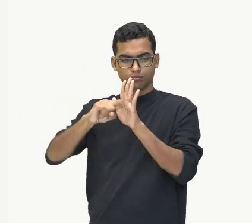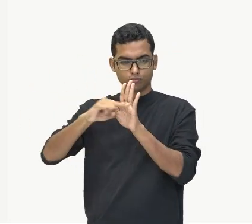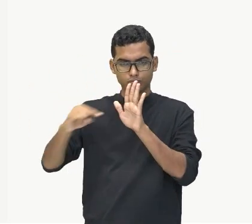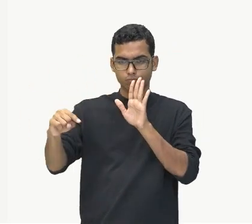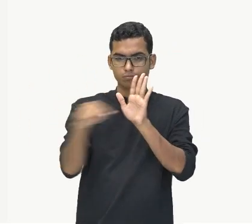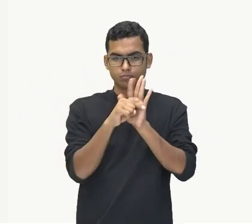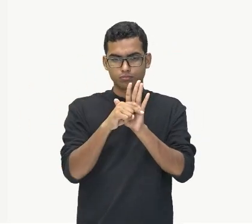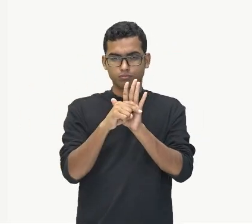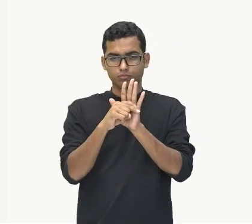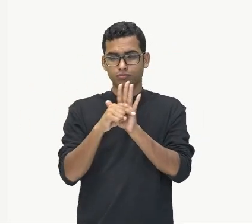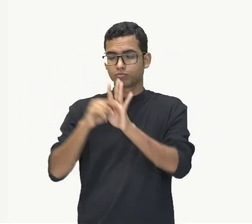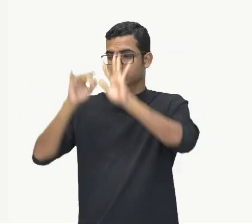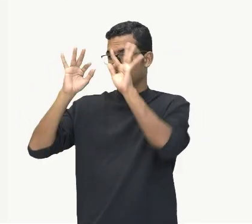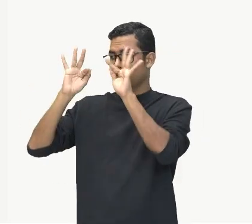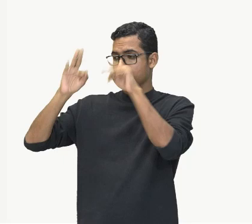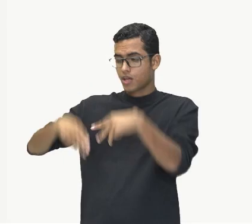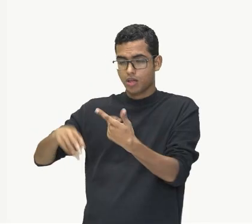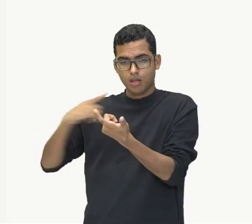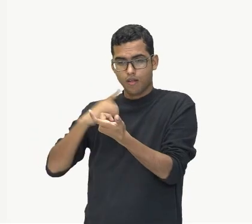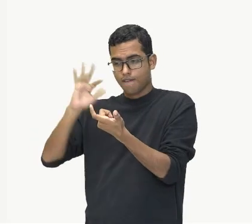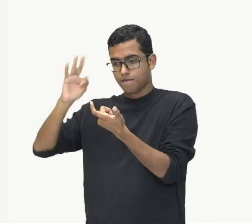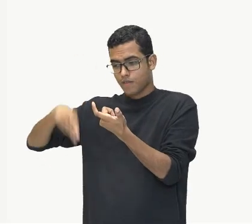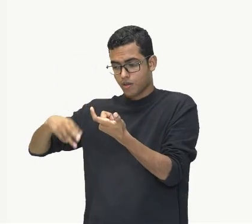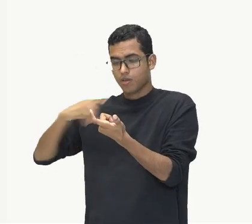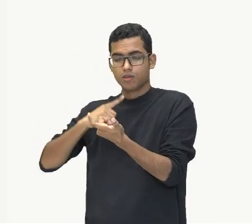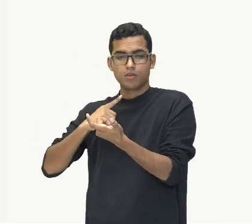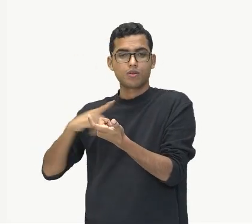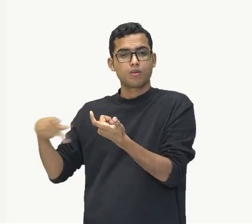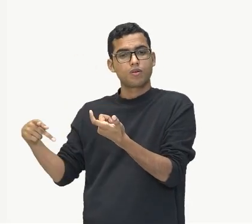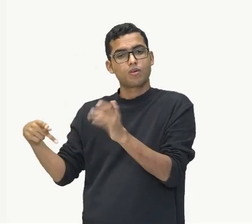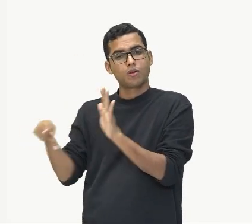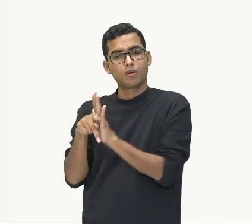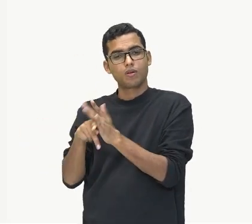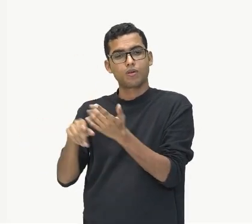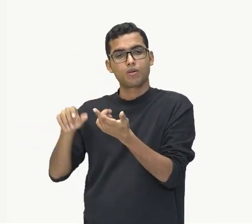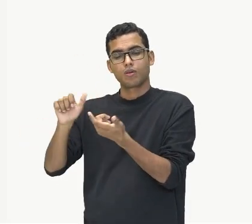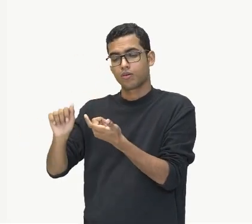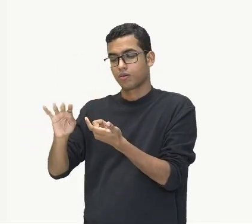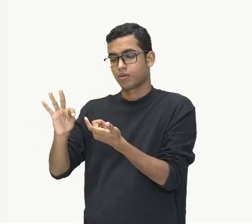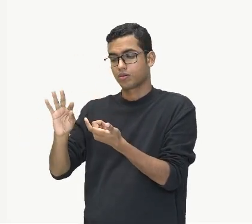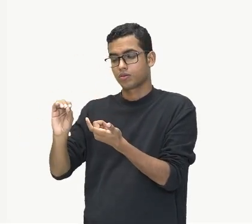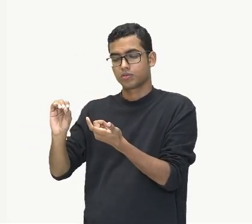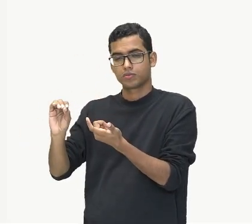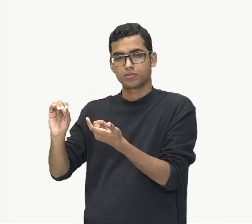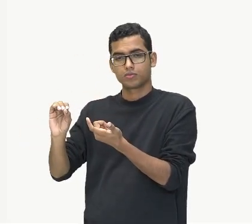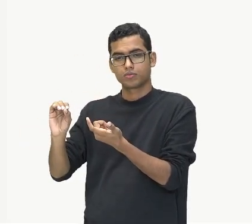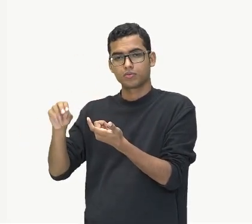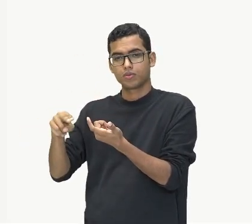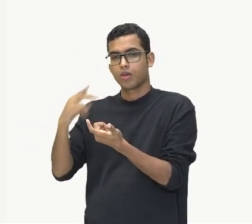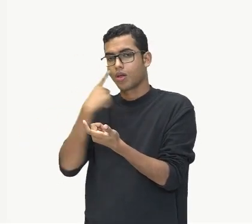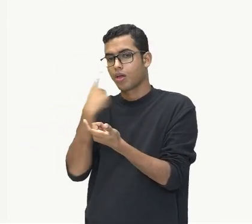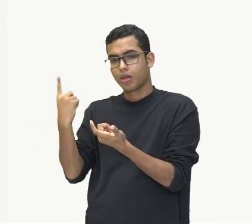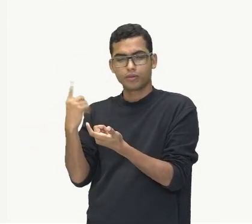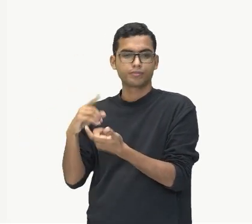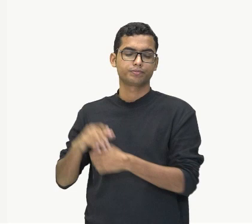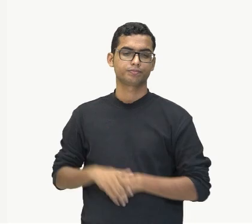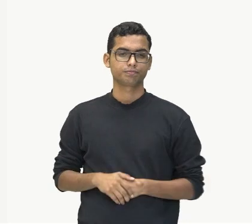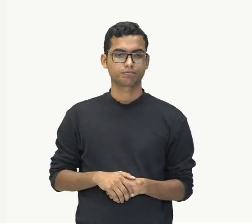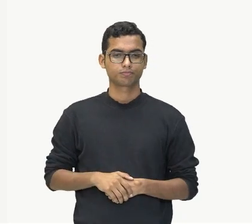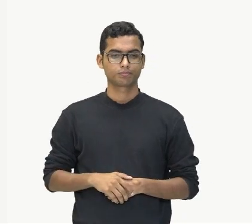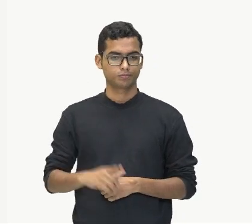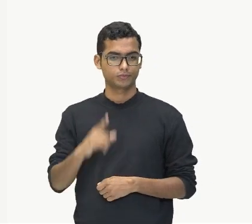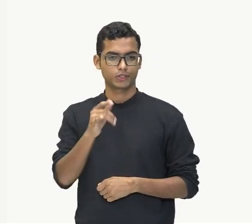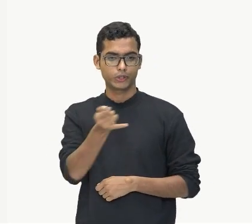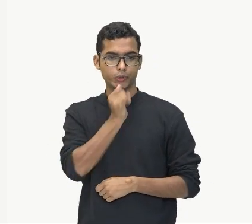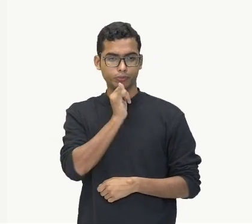negativos terminam, né, em ato, porque observe no segundo exemplo, é o ácido clorídrico,